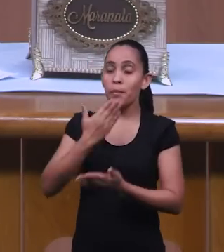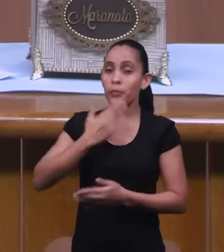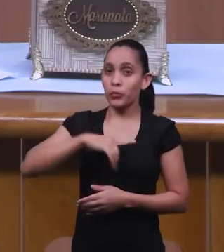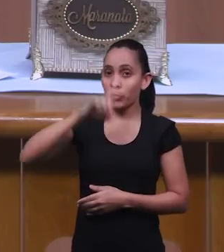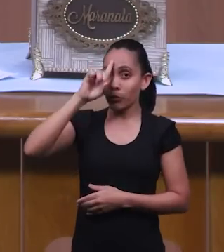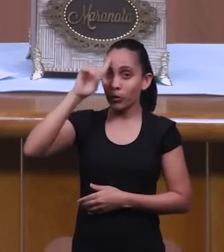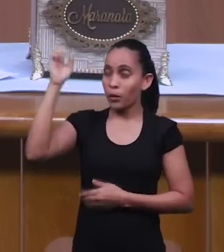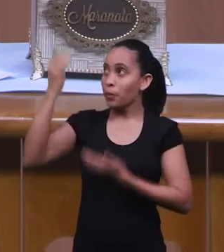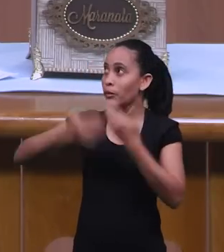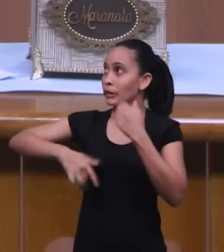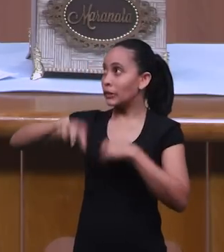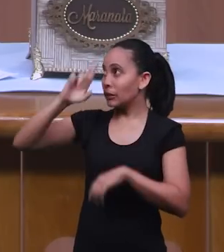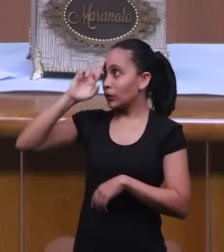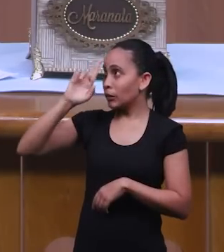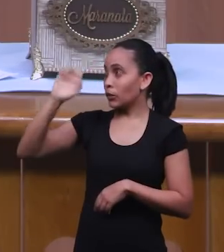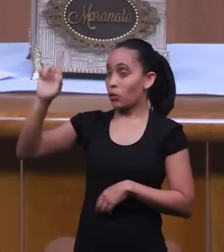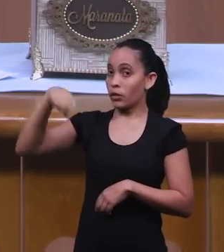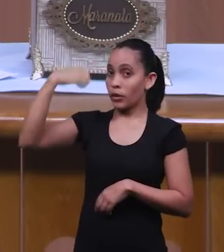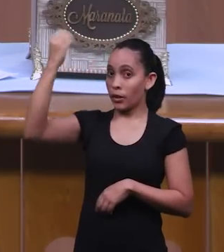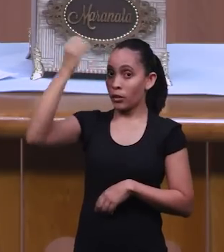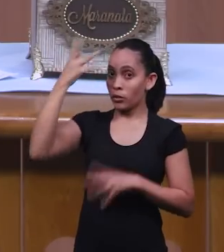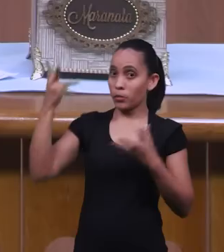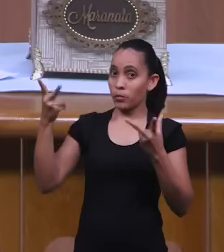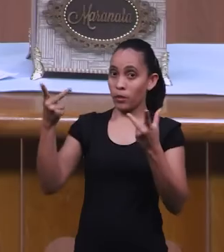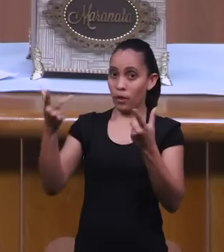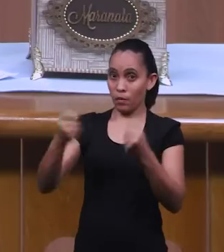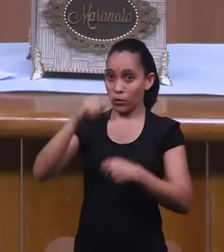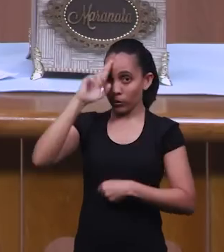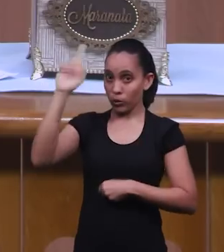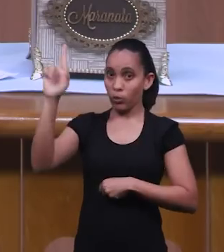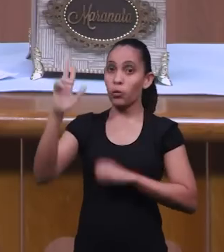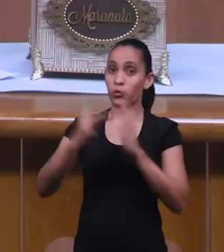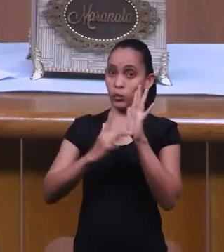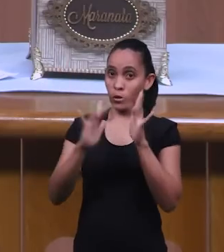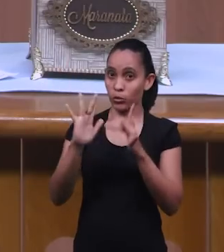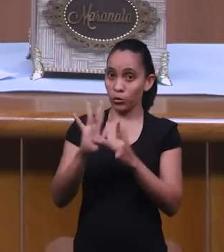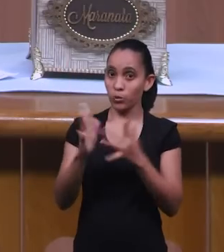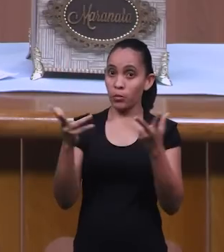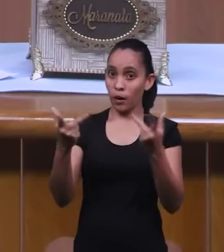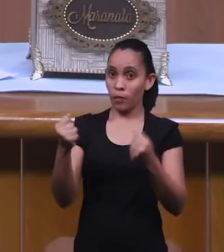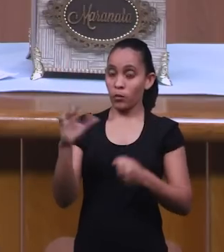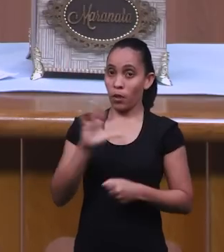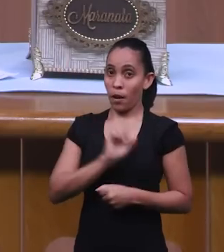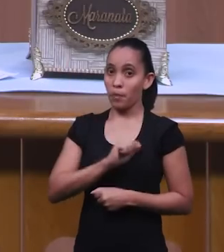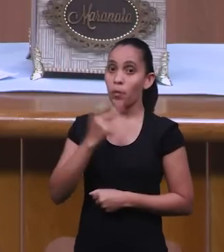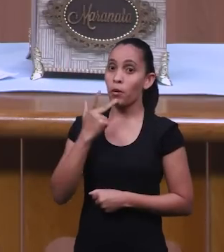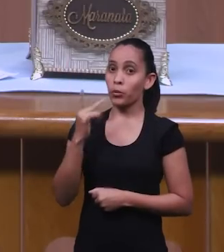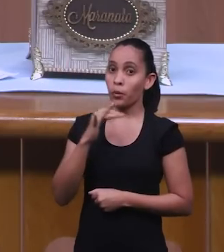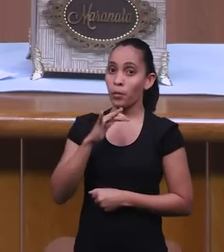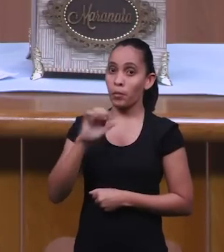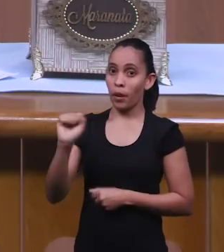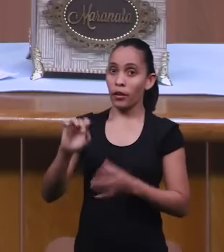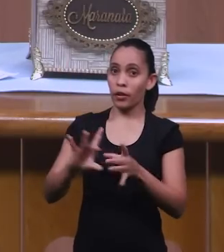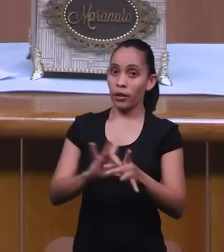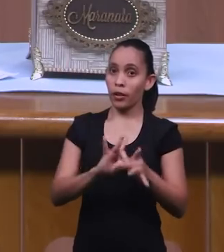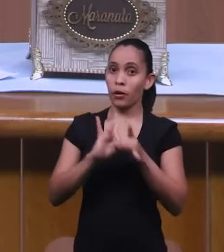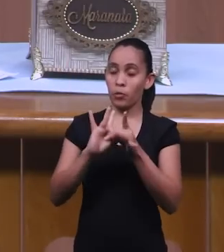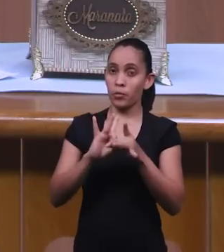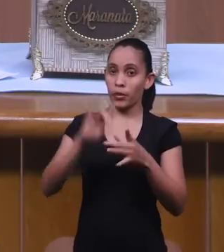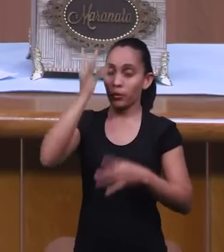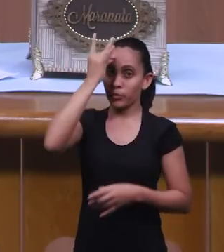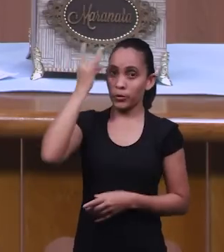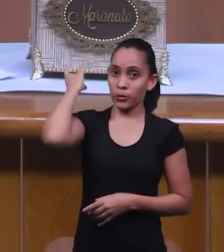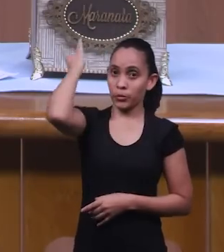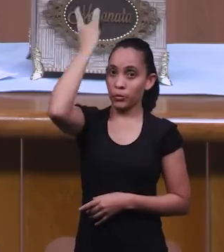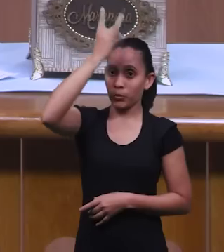Despeça-nos agora na tua presença, em teu nome dizemos que a graça maravilhosa do Senhor Jesus, o grande amor de Deus, o nosso Pai, e a